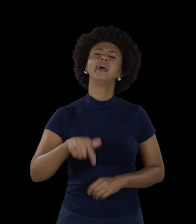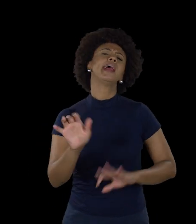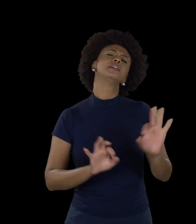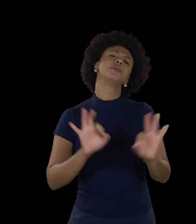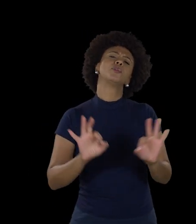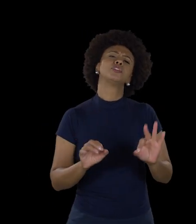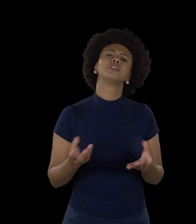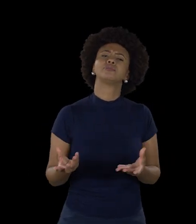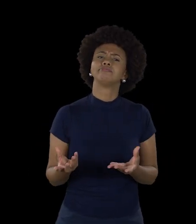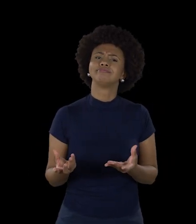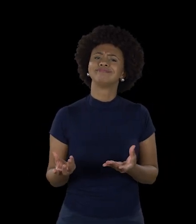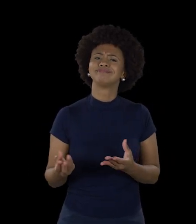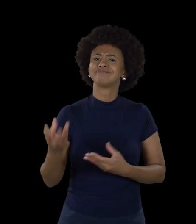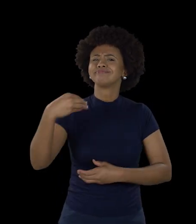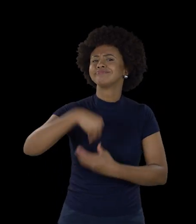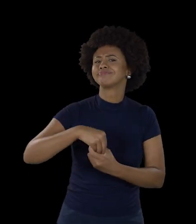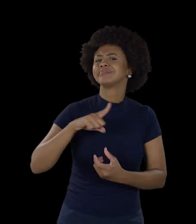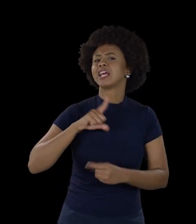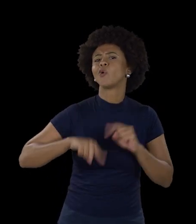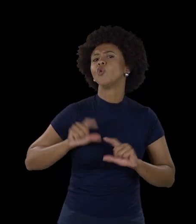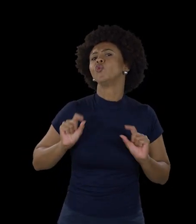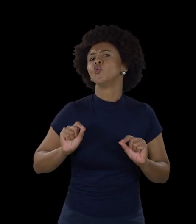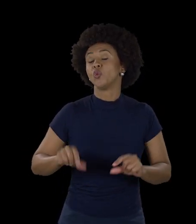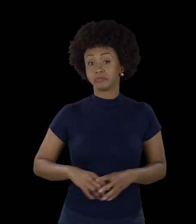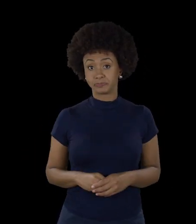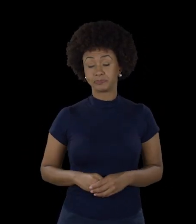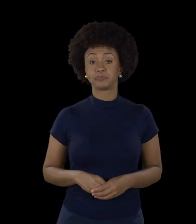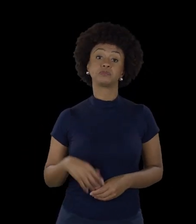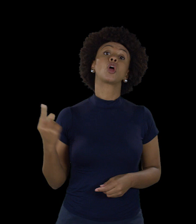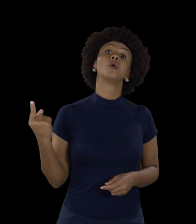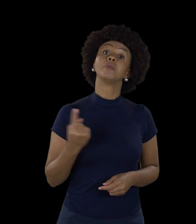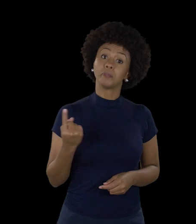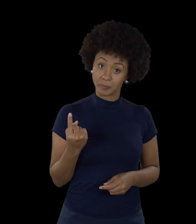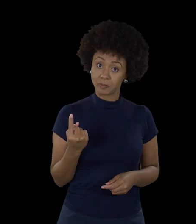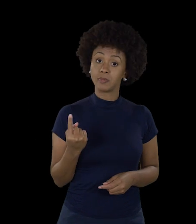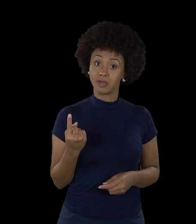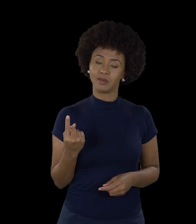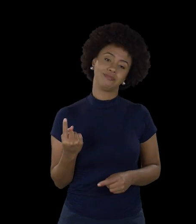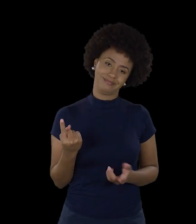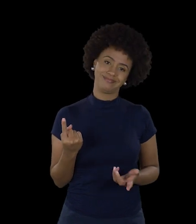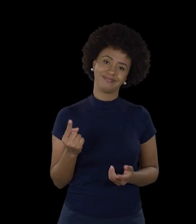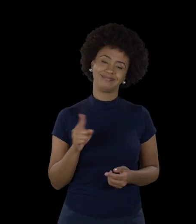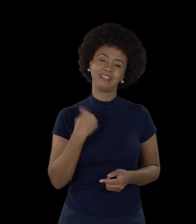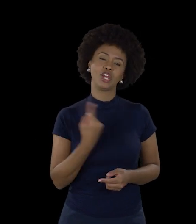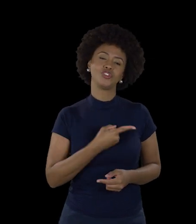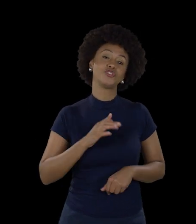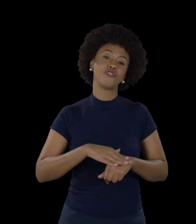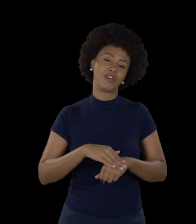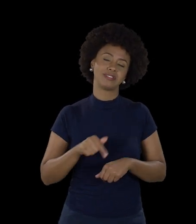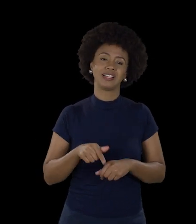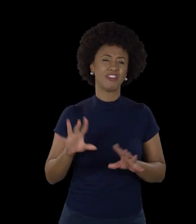que foram realizados por ele? O primeiro produto, dentro dessa ação que a gente chama de transmídia, é o livro.